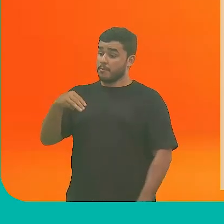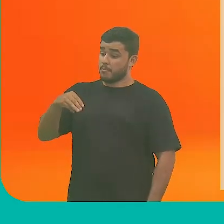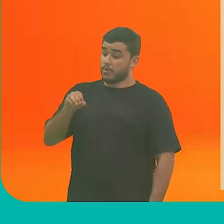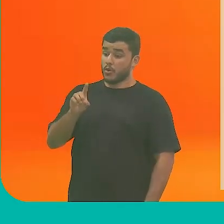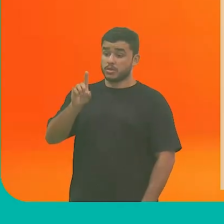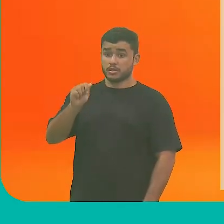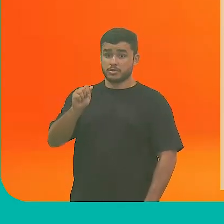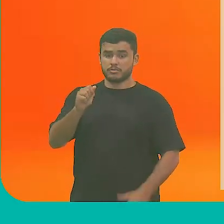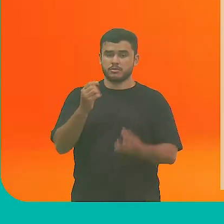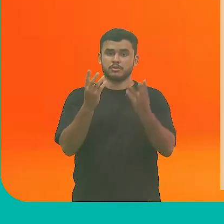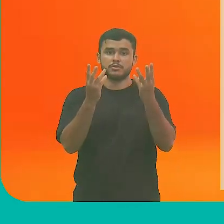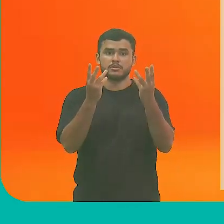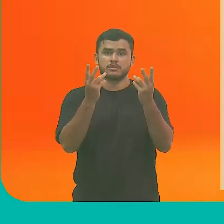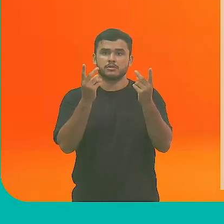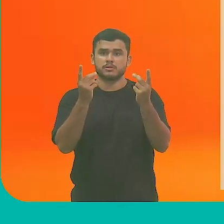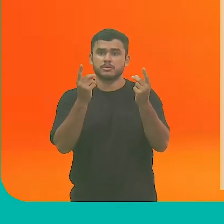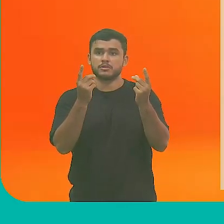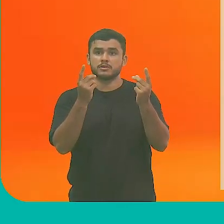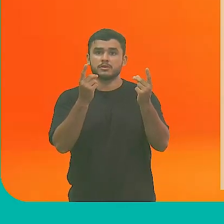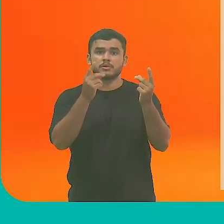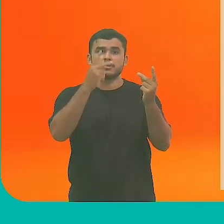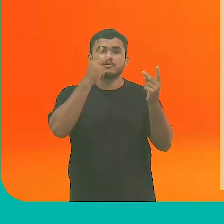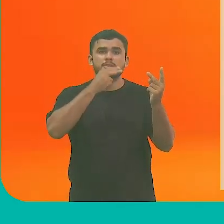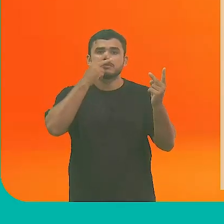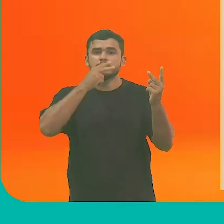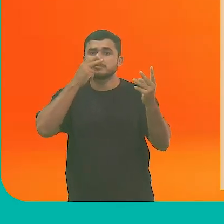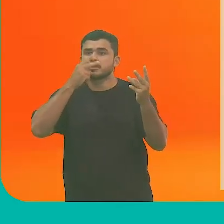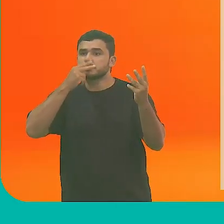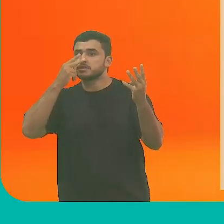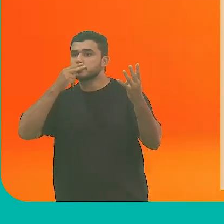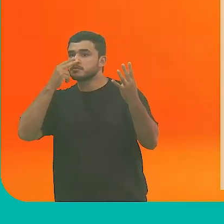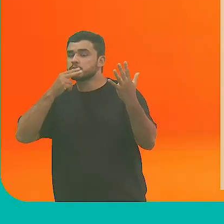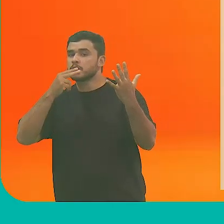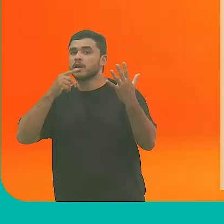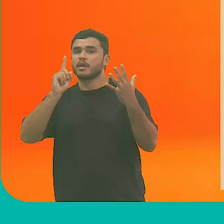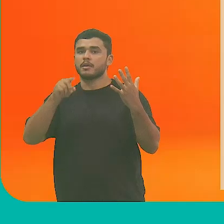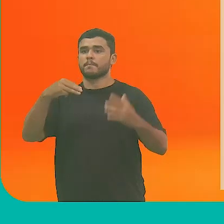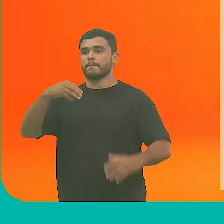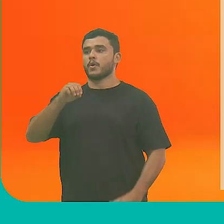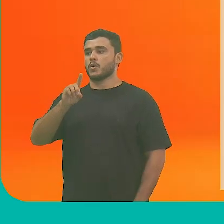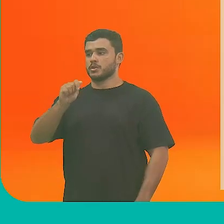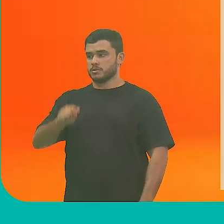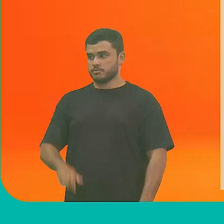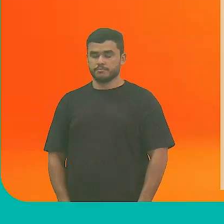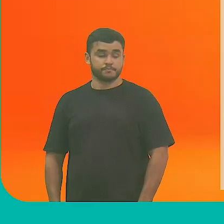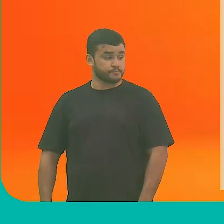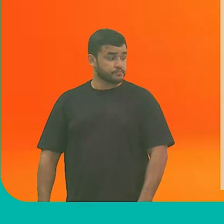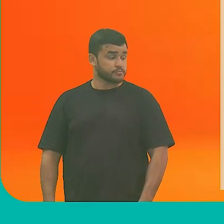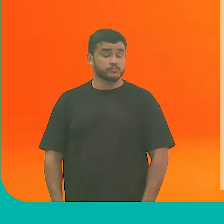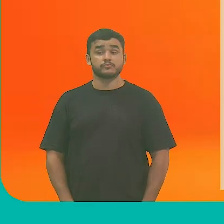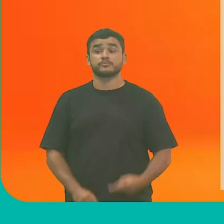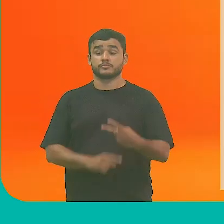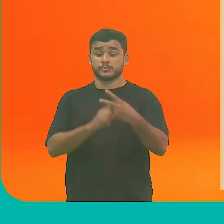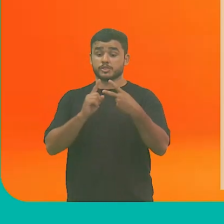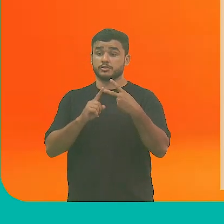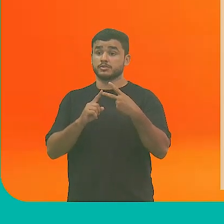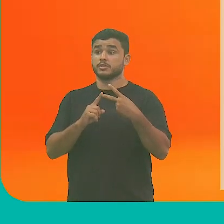tá? Para calcular a média, você vai fazer uma média ponderada.